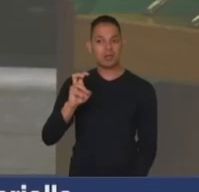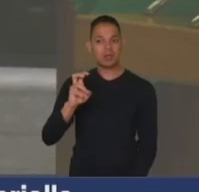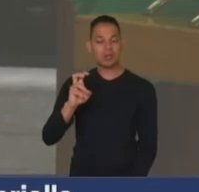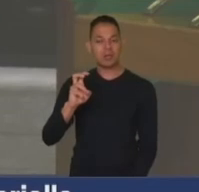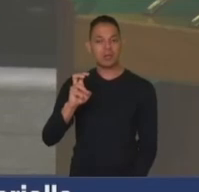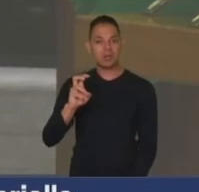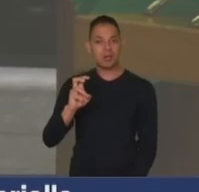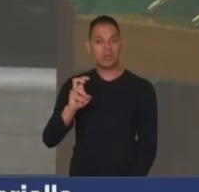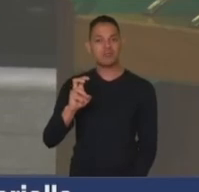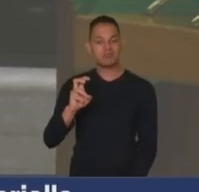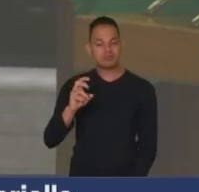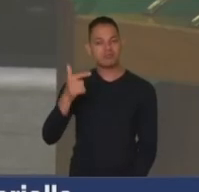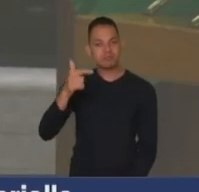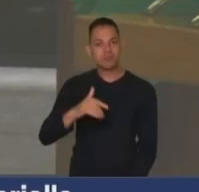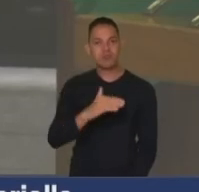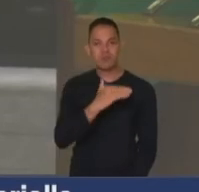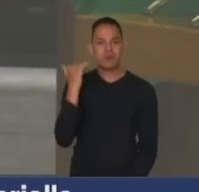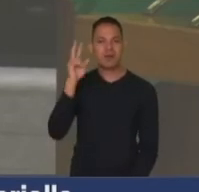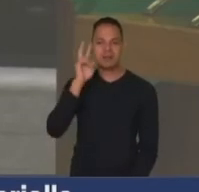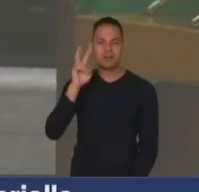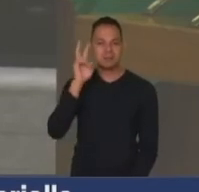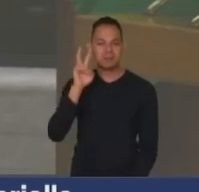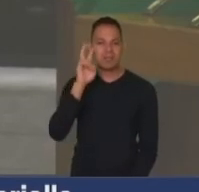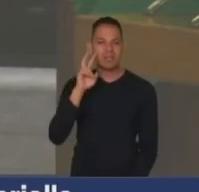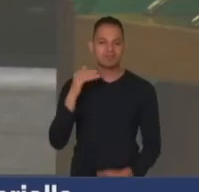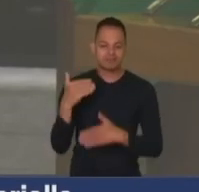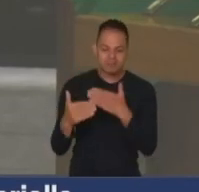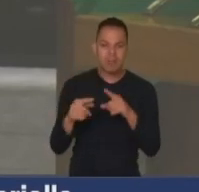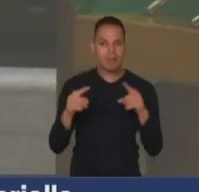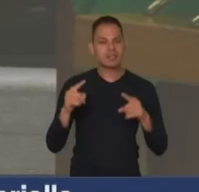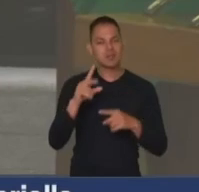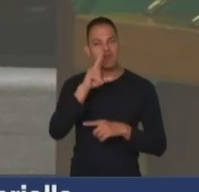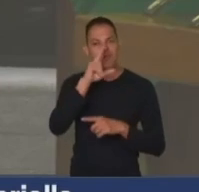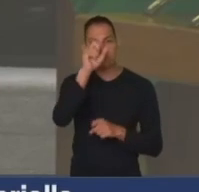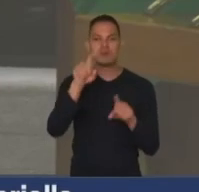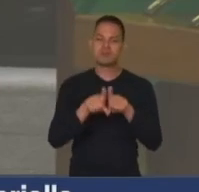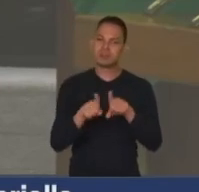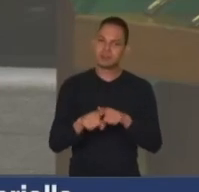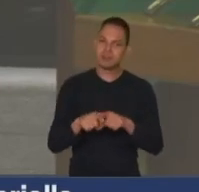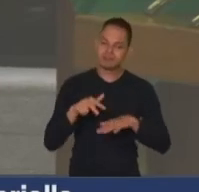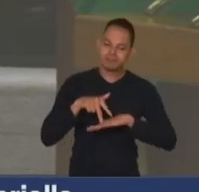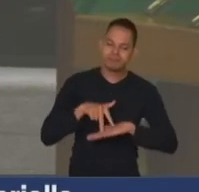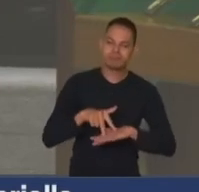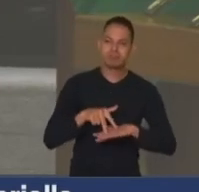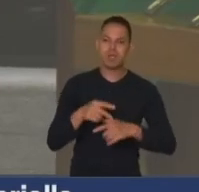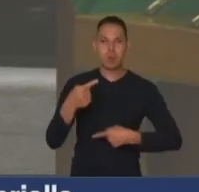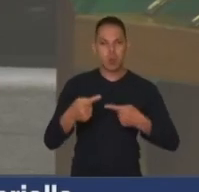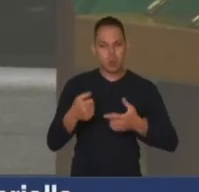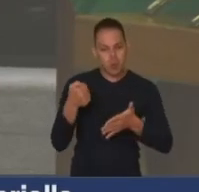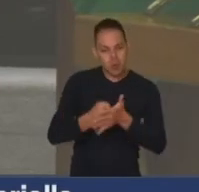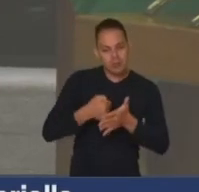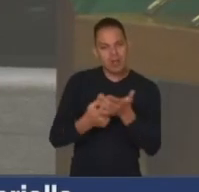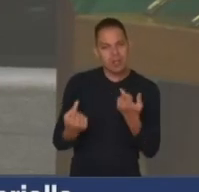é morrer também um pouco a cada dia, mas também ter forças para viver, para poder lutar contra essa violência política que